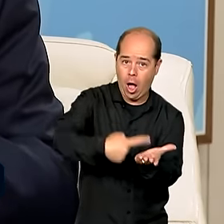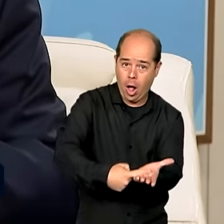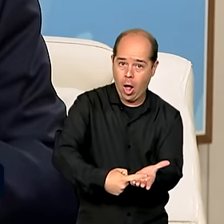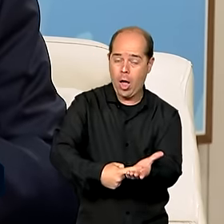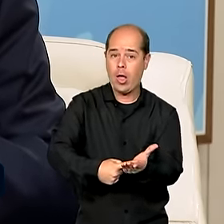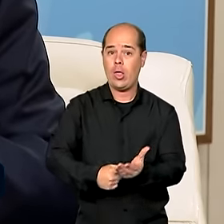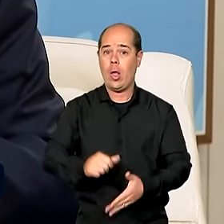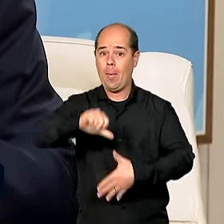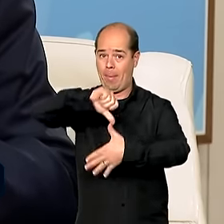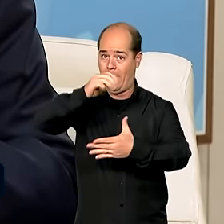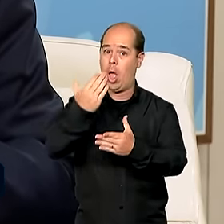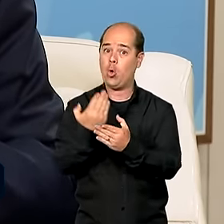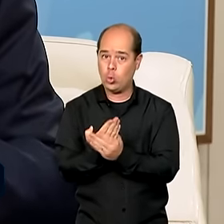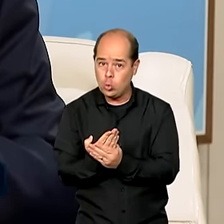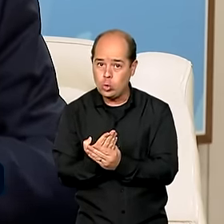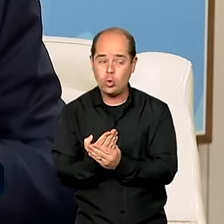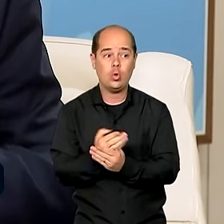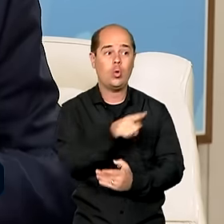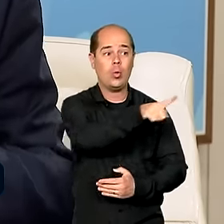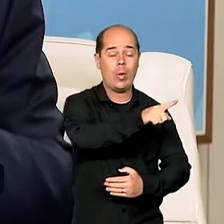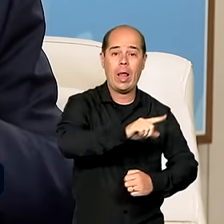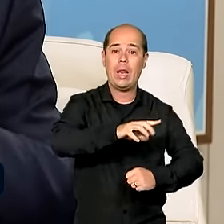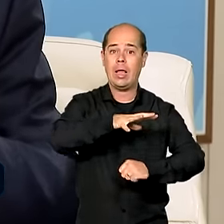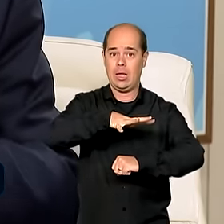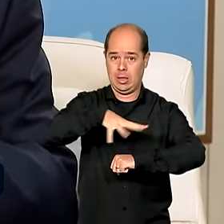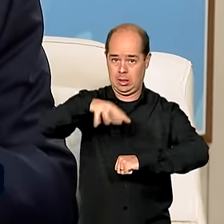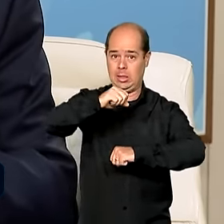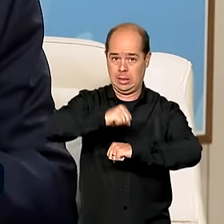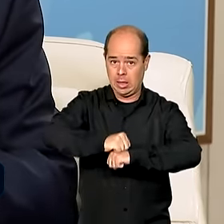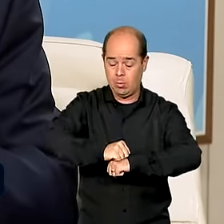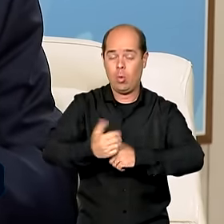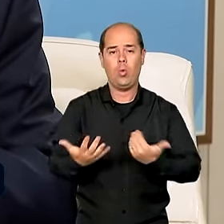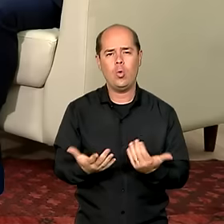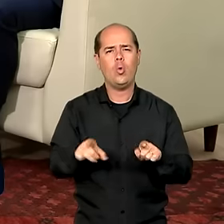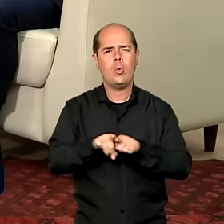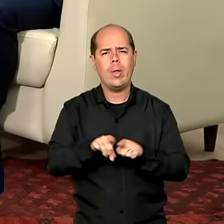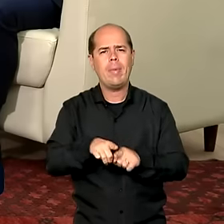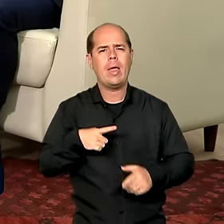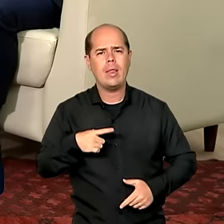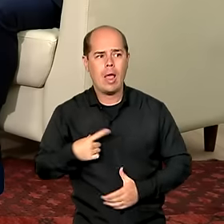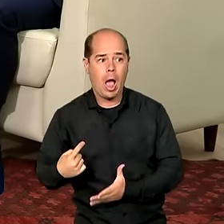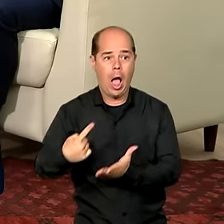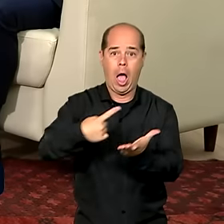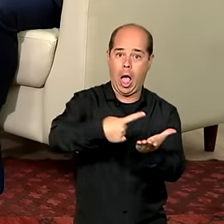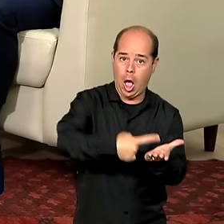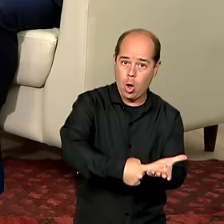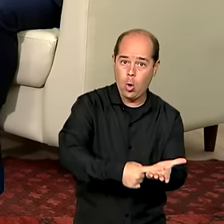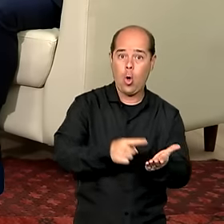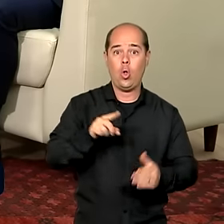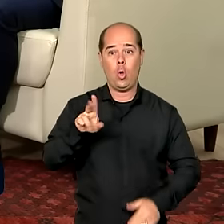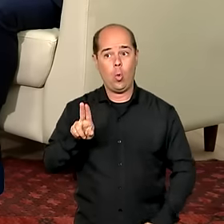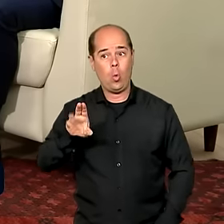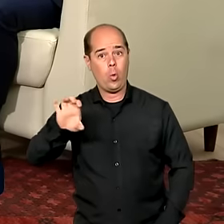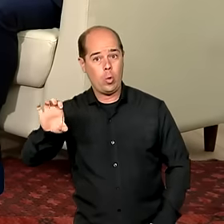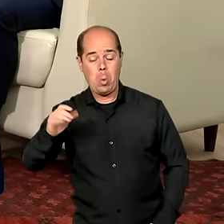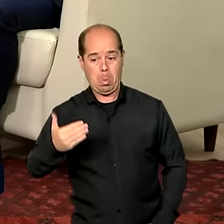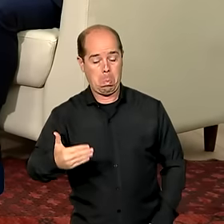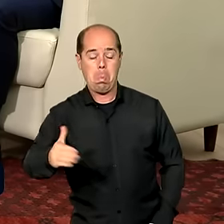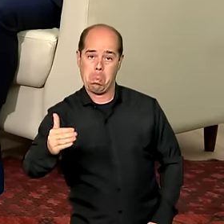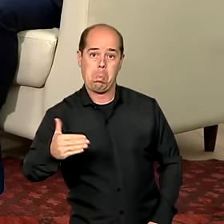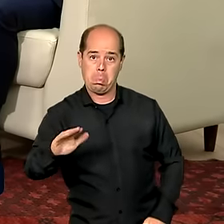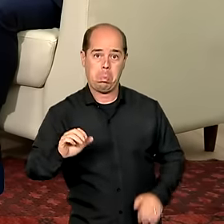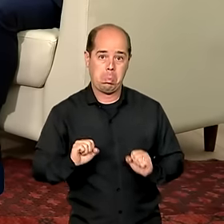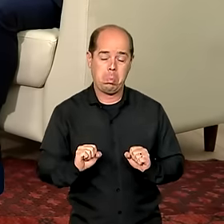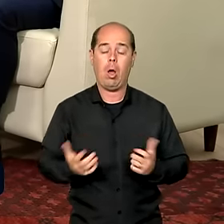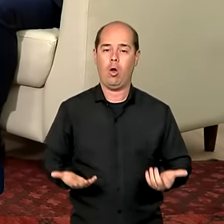o Singapura e está encaminhado também mercul União Europeia e uma indústria com